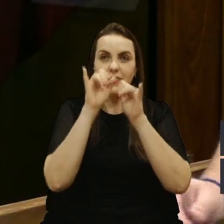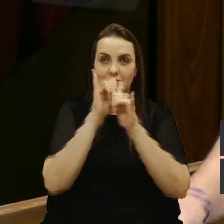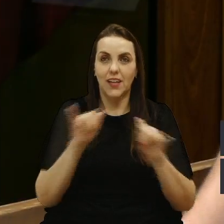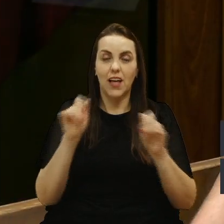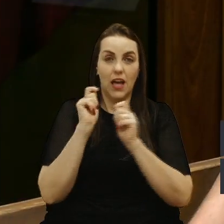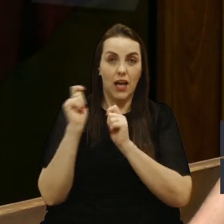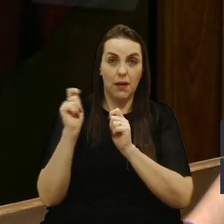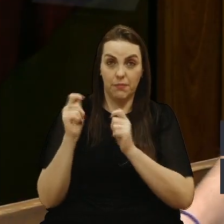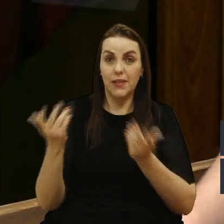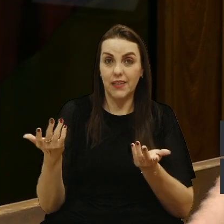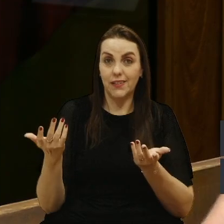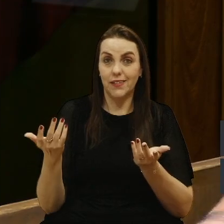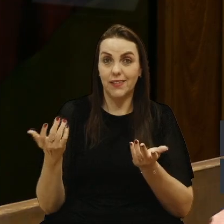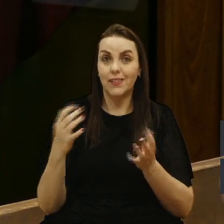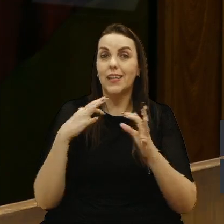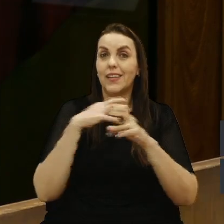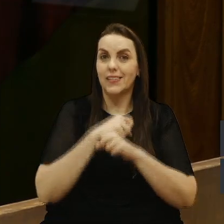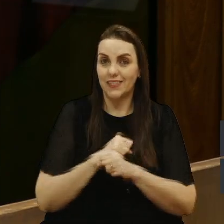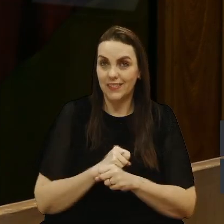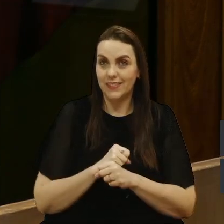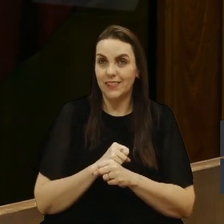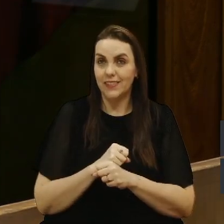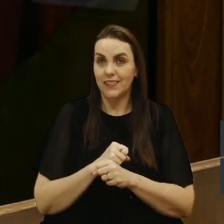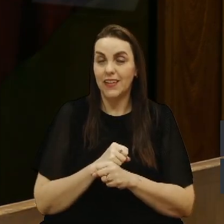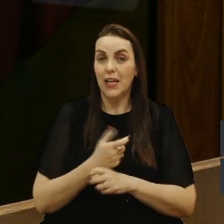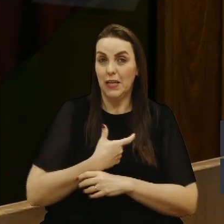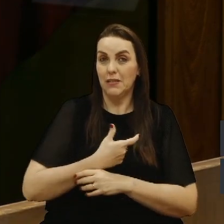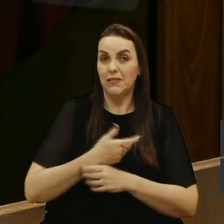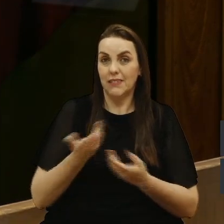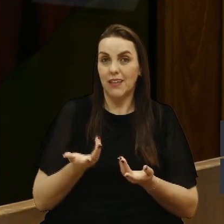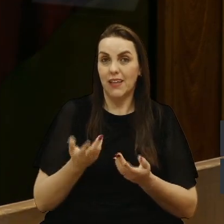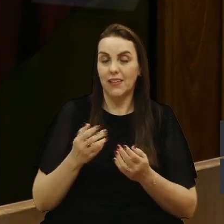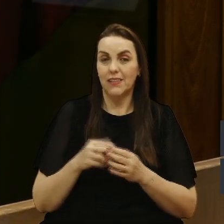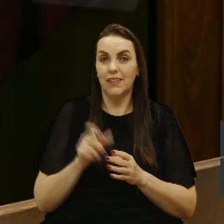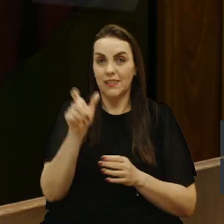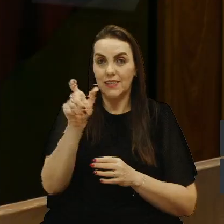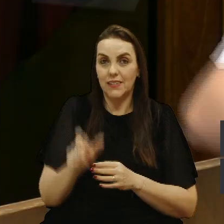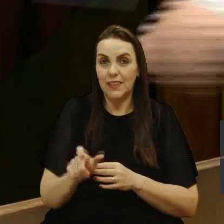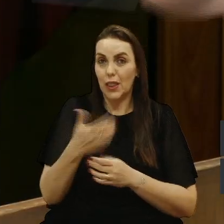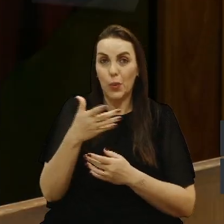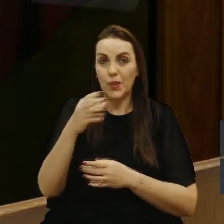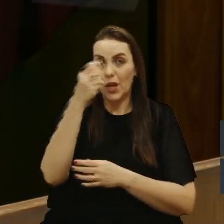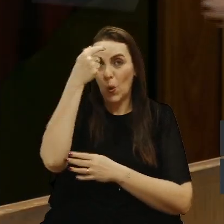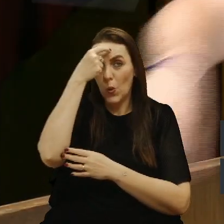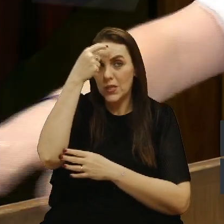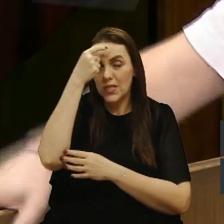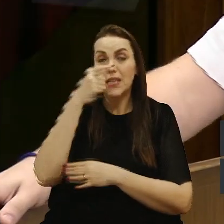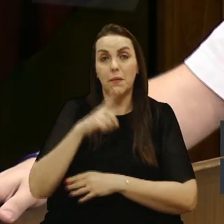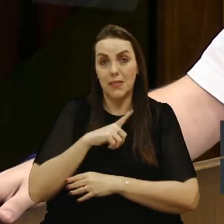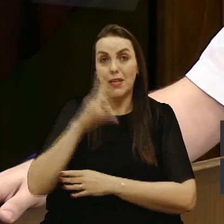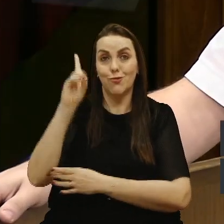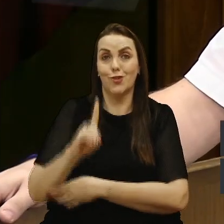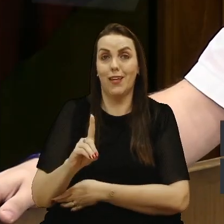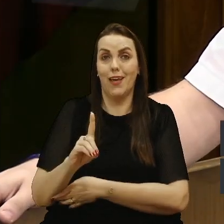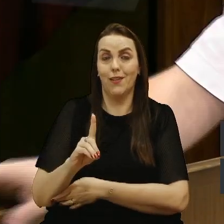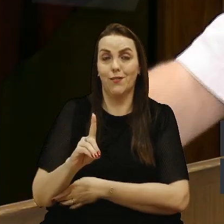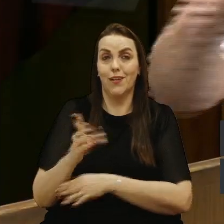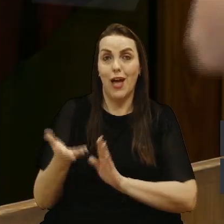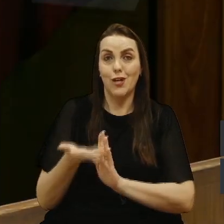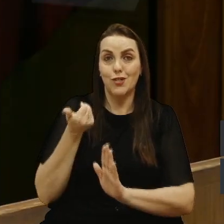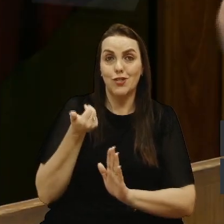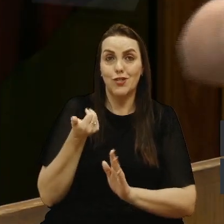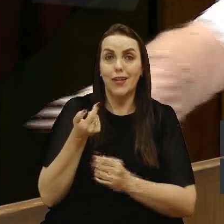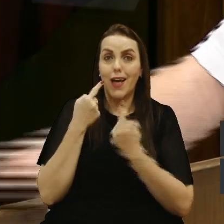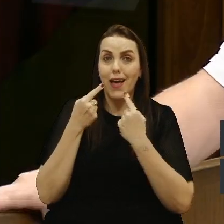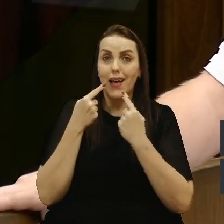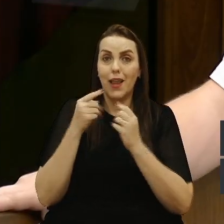seres sencientes e providos de direitos, que eu vi falando aqui. e tira de quem não reclama. Tira